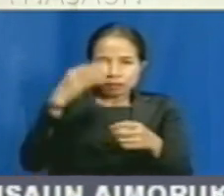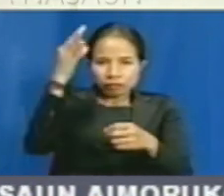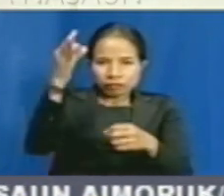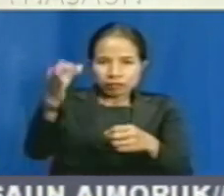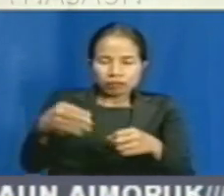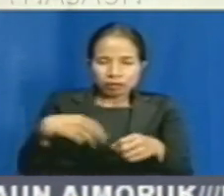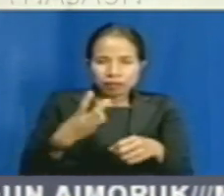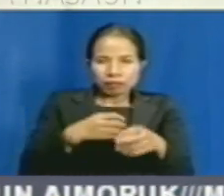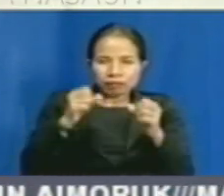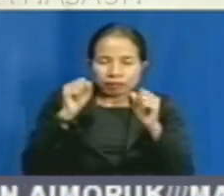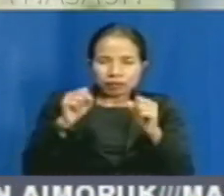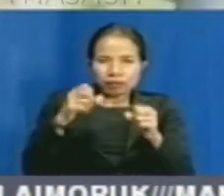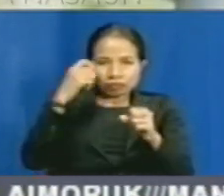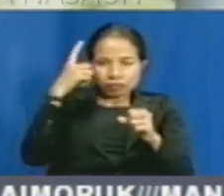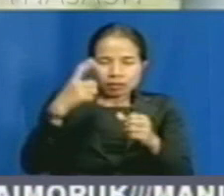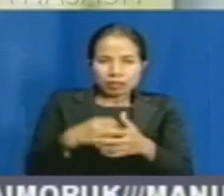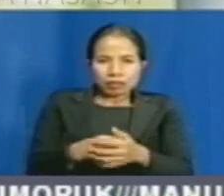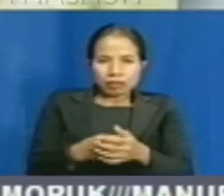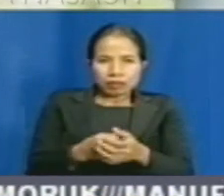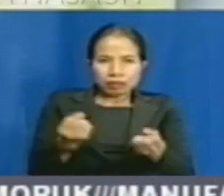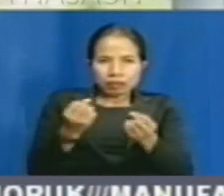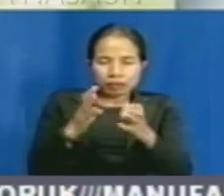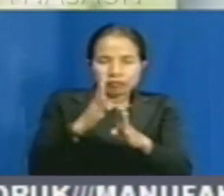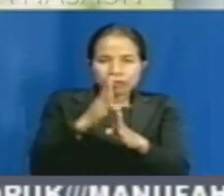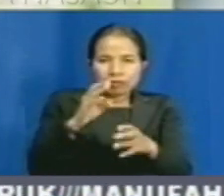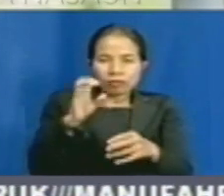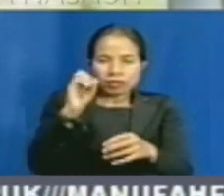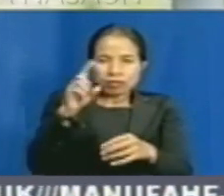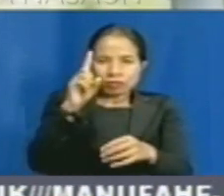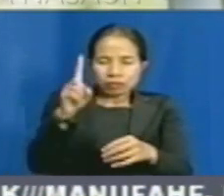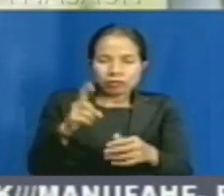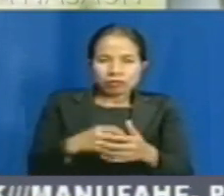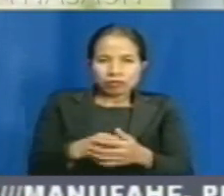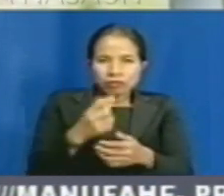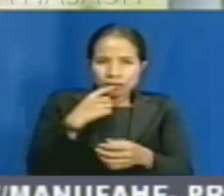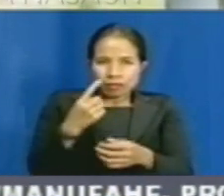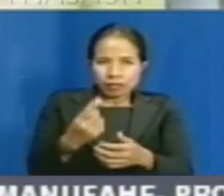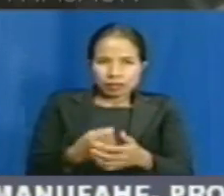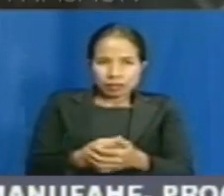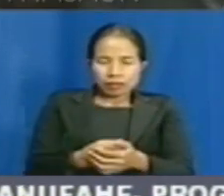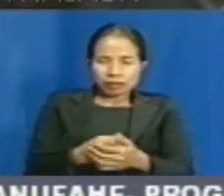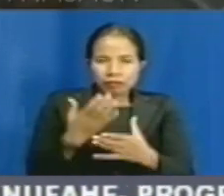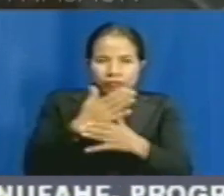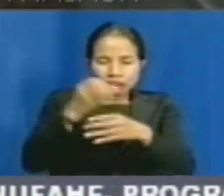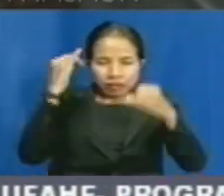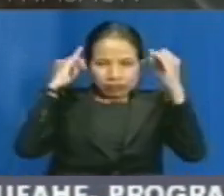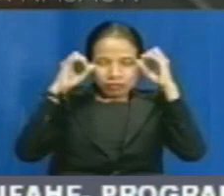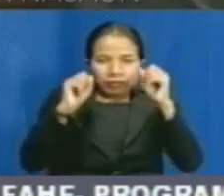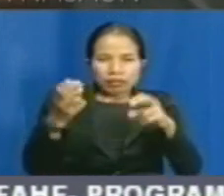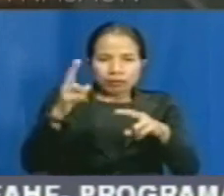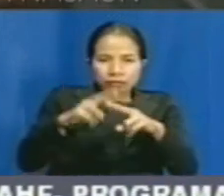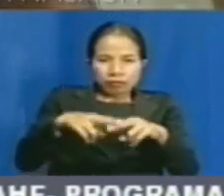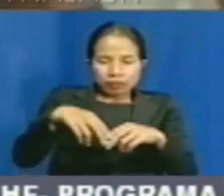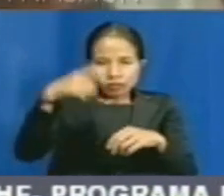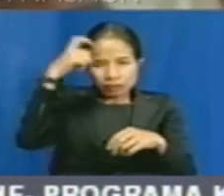para compreender. Motorista Microled 01 Almeida da Silva Hateten, socialização ne bela aumenta nem